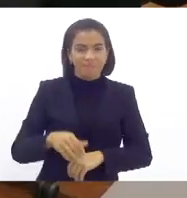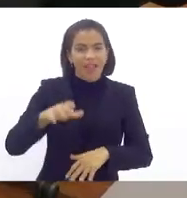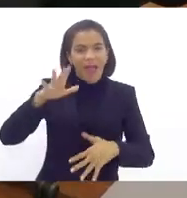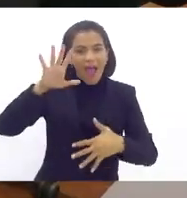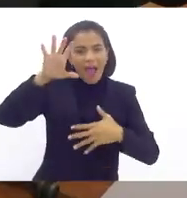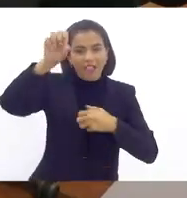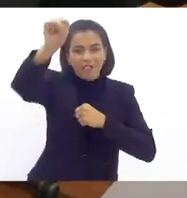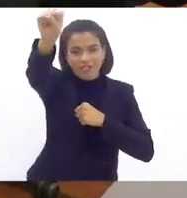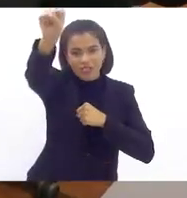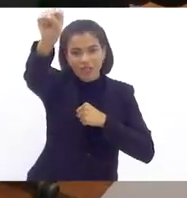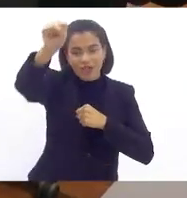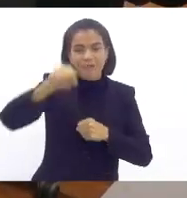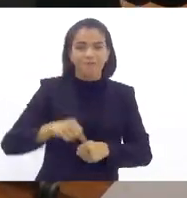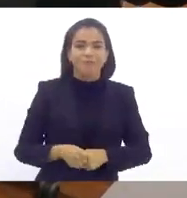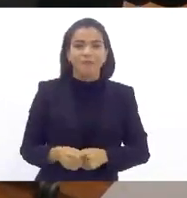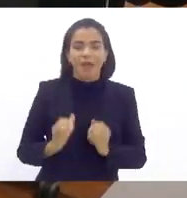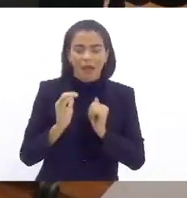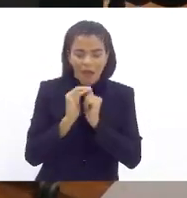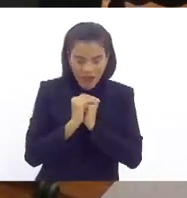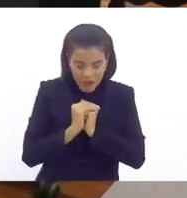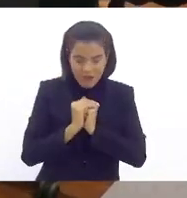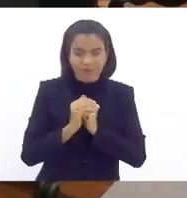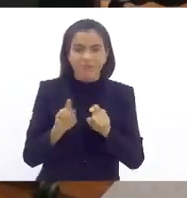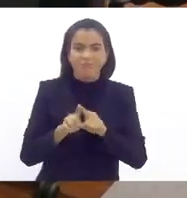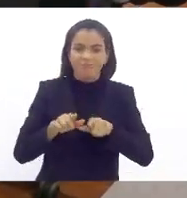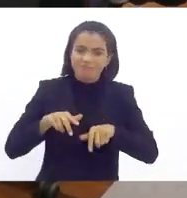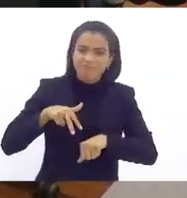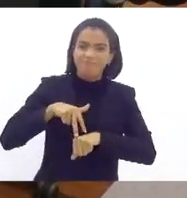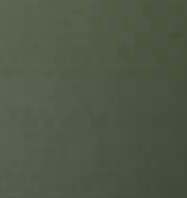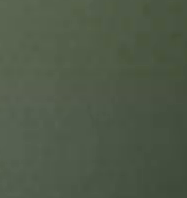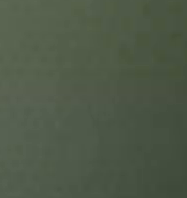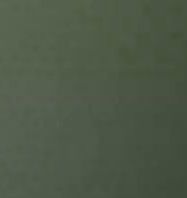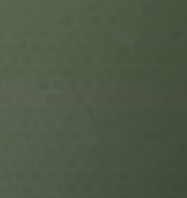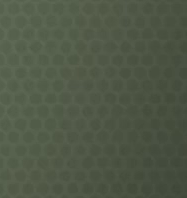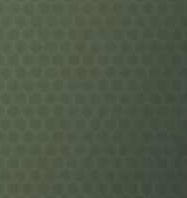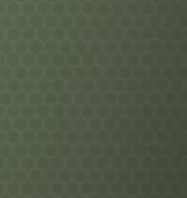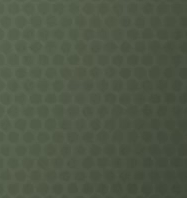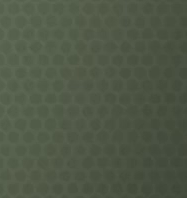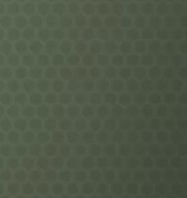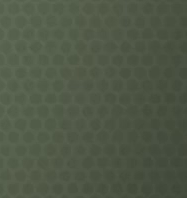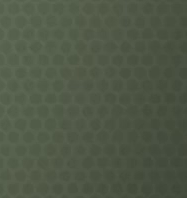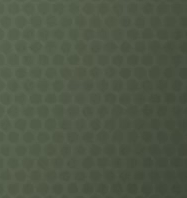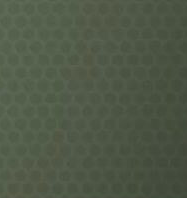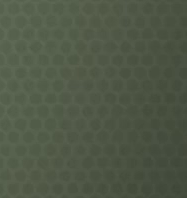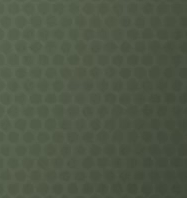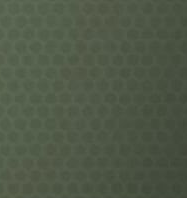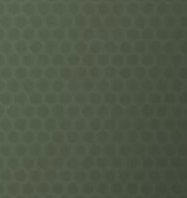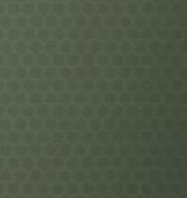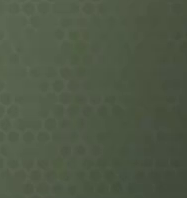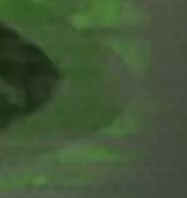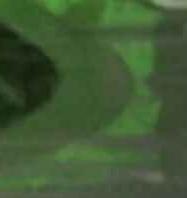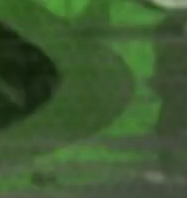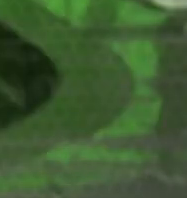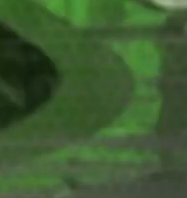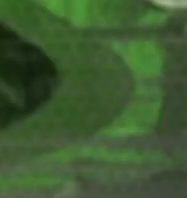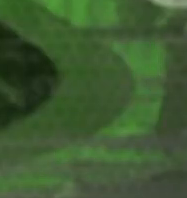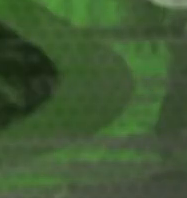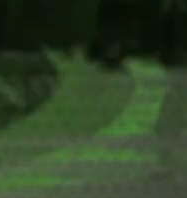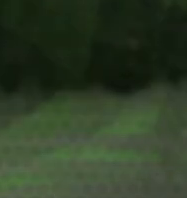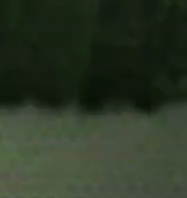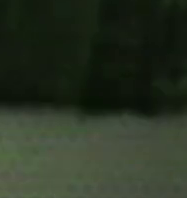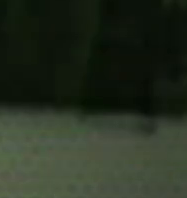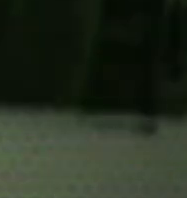para quem é de axé, amém para quem é de amém e firmeza na luta. do povo brasileiro, do povo brasileiro,